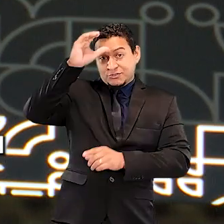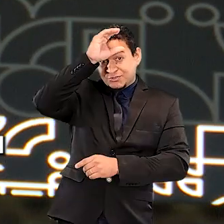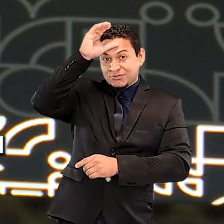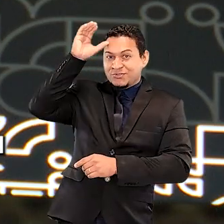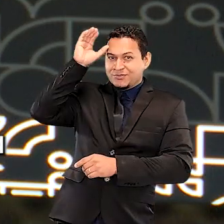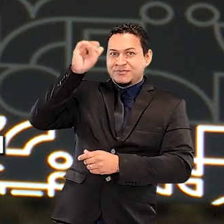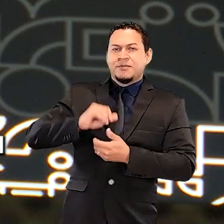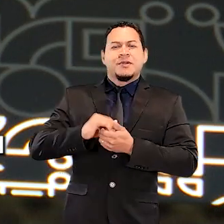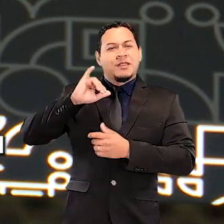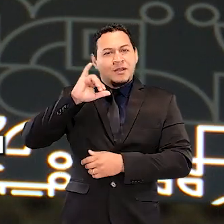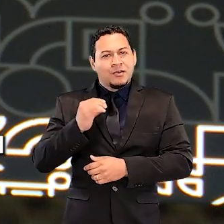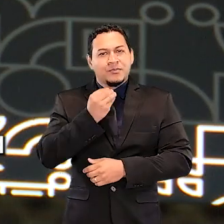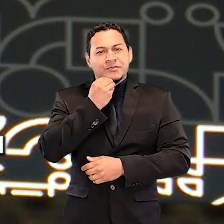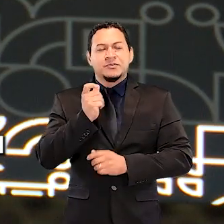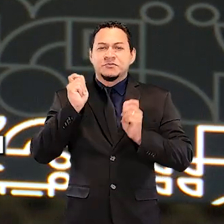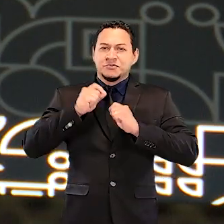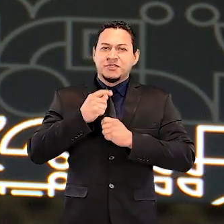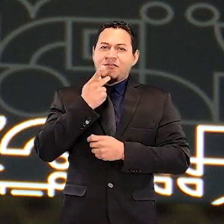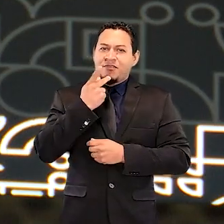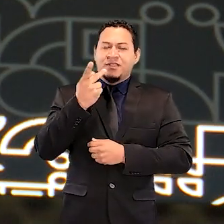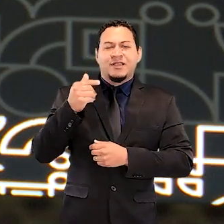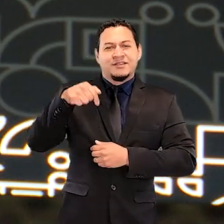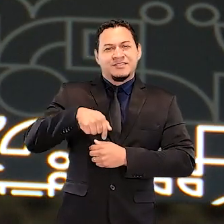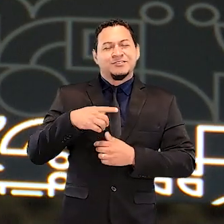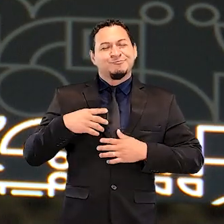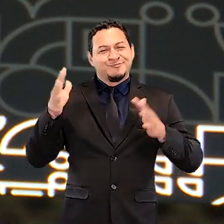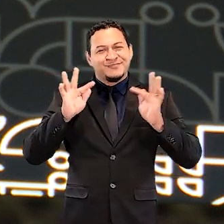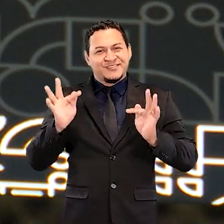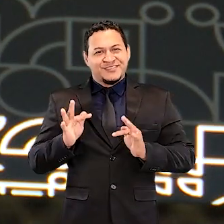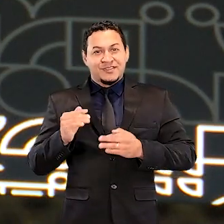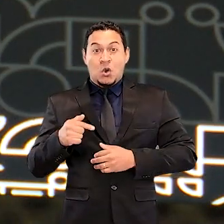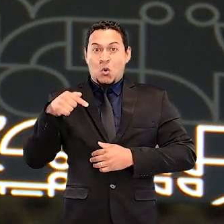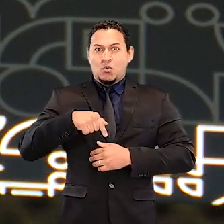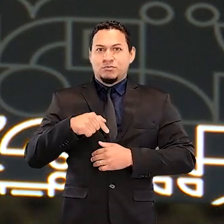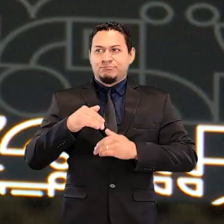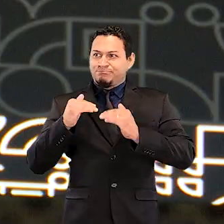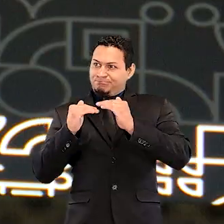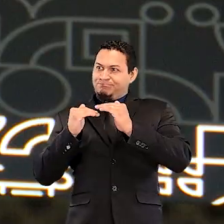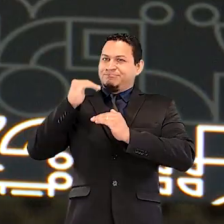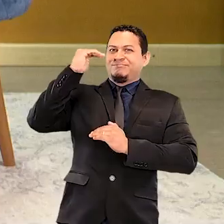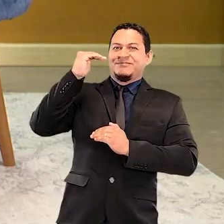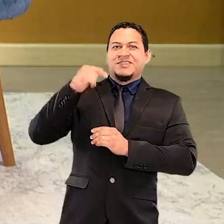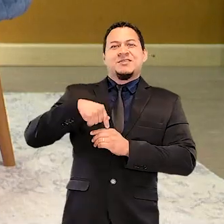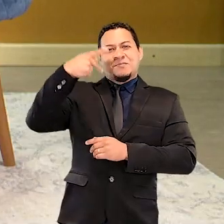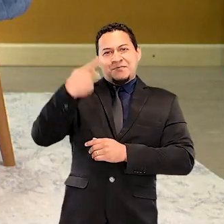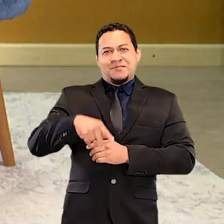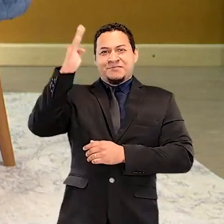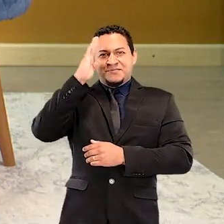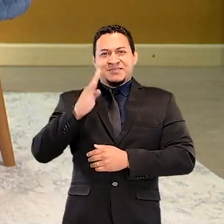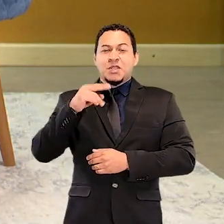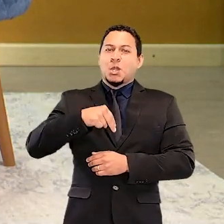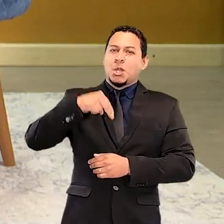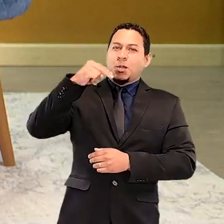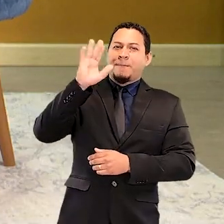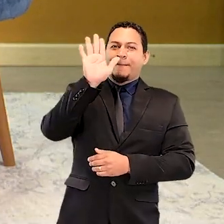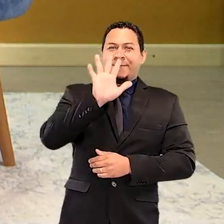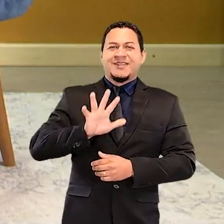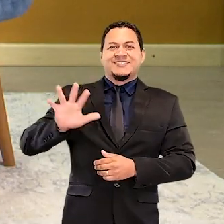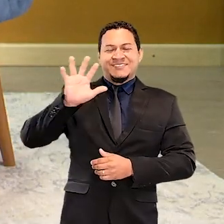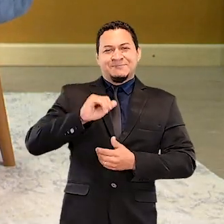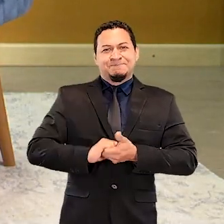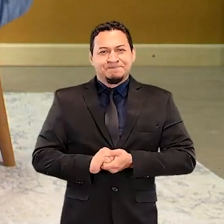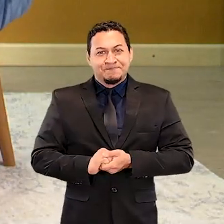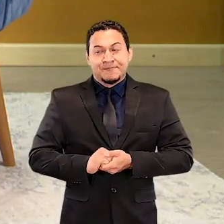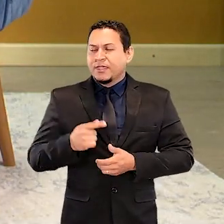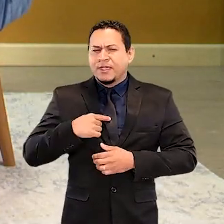Sutter pela oportunidade de falar aqui. Estou muito feliz de estar aqui no topo do Brasil. Muito obrigada pelo convite. Nós é que agradecemos. E eu